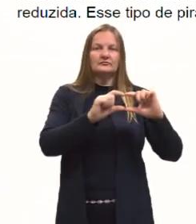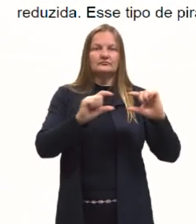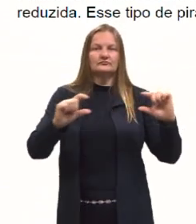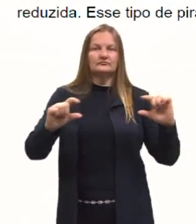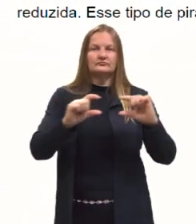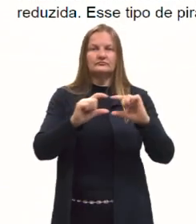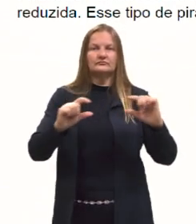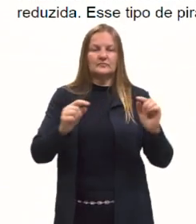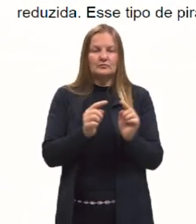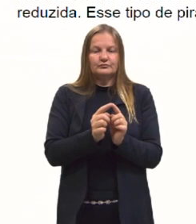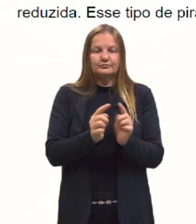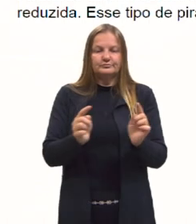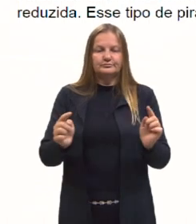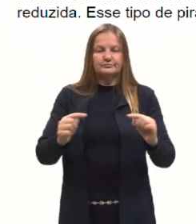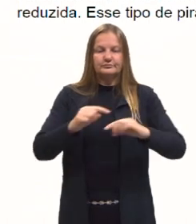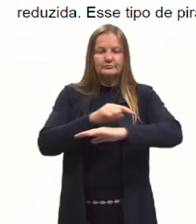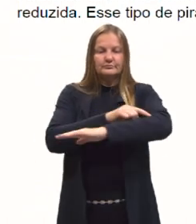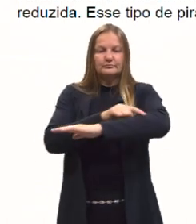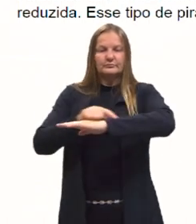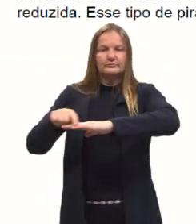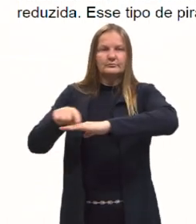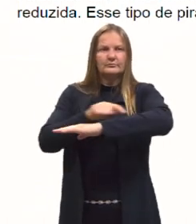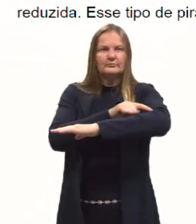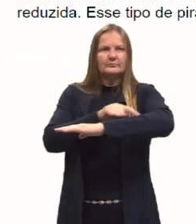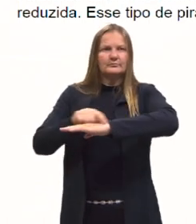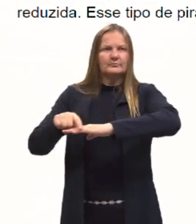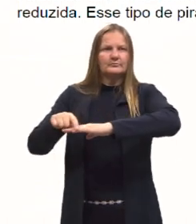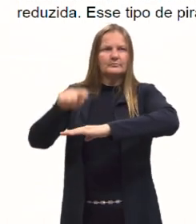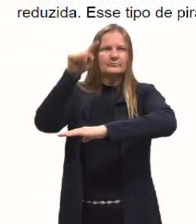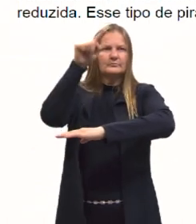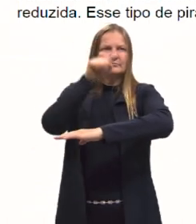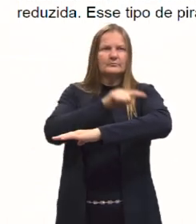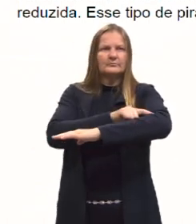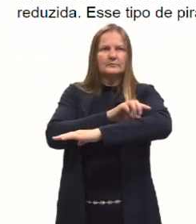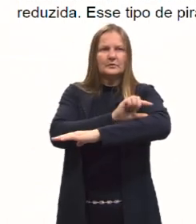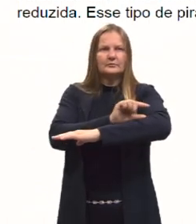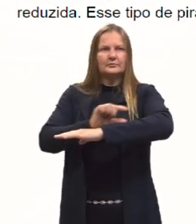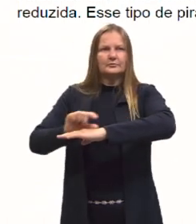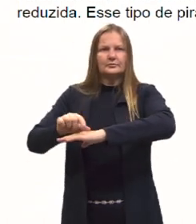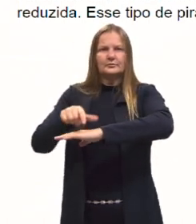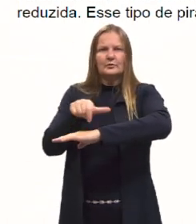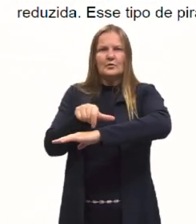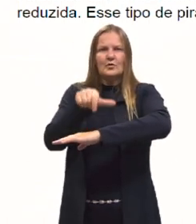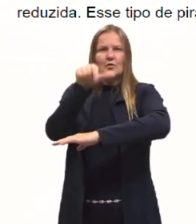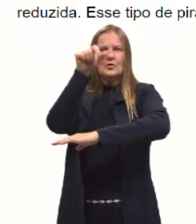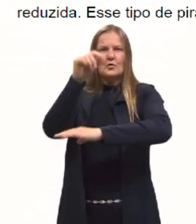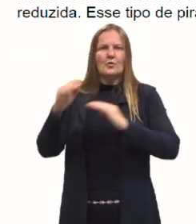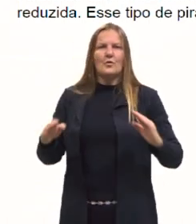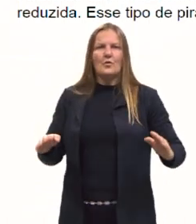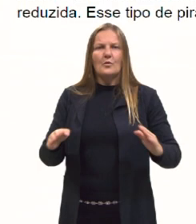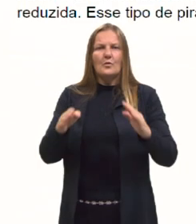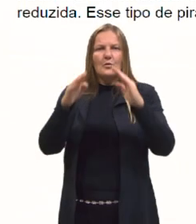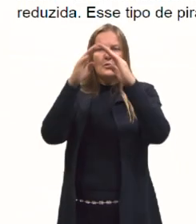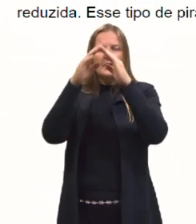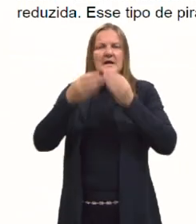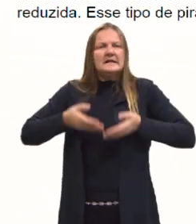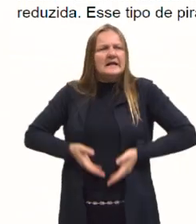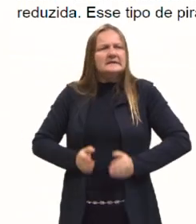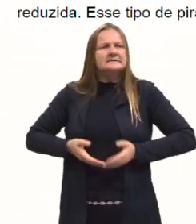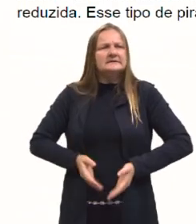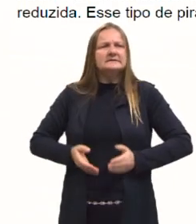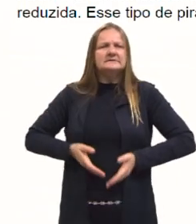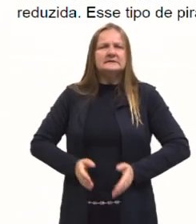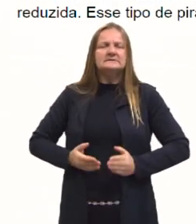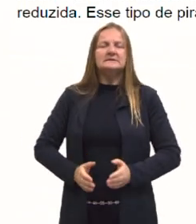relação ao Estreito do túnel topo muito mais estreito então quê que isso quer dizer na sem muita gente